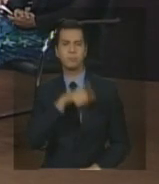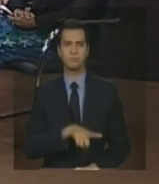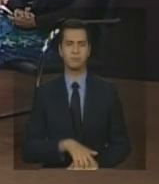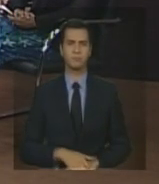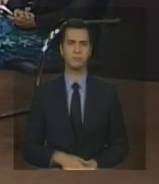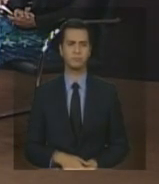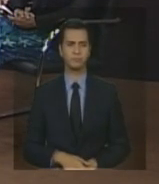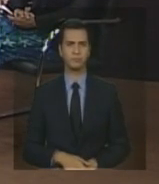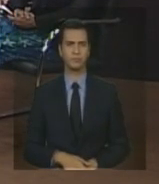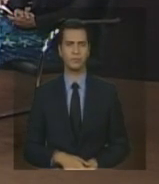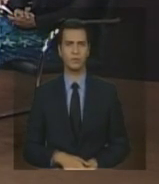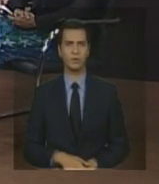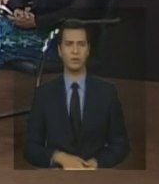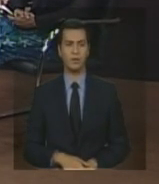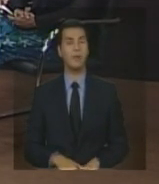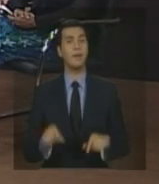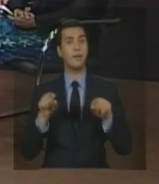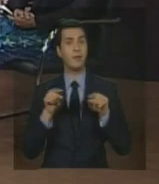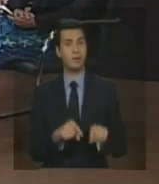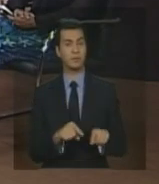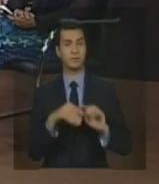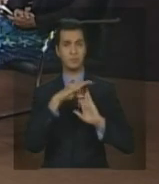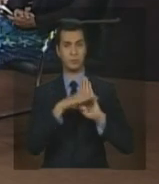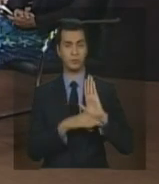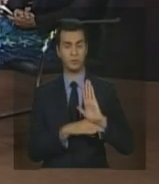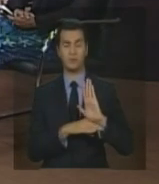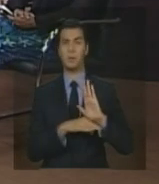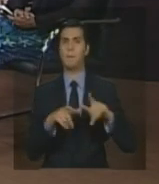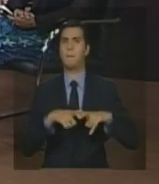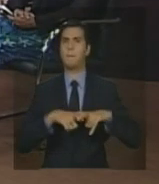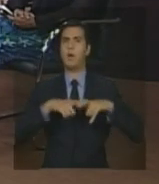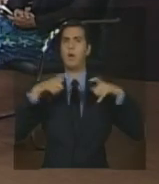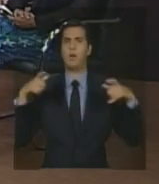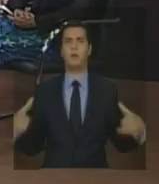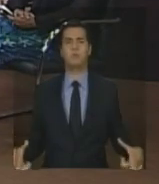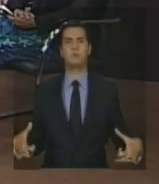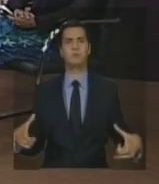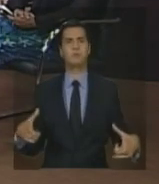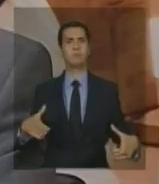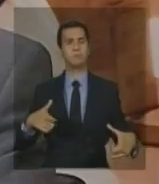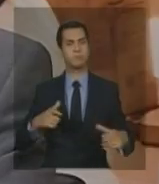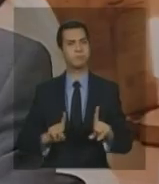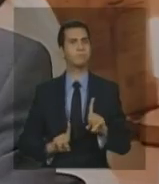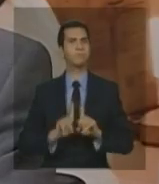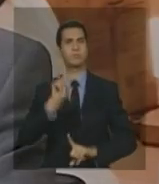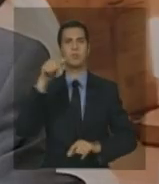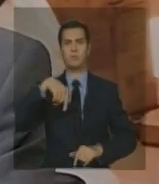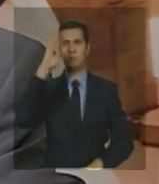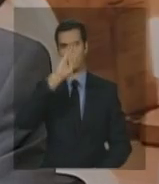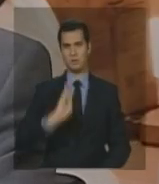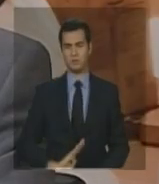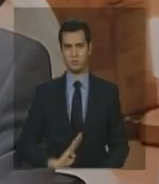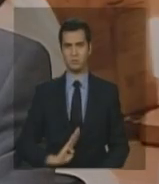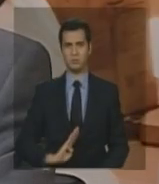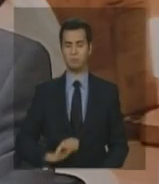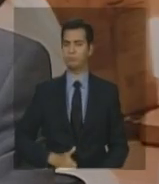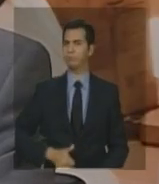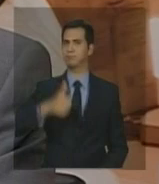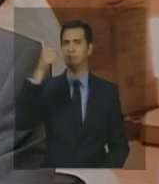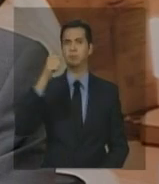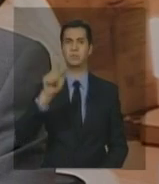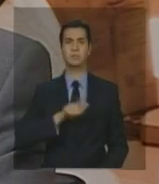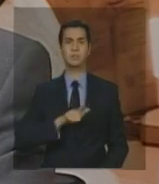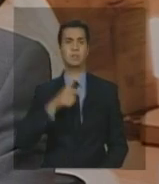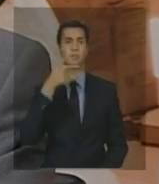plano de políticas públicas integradas para as pessoas com deficiência já lançado no Brasil, com um quantitativo de